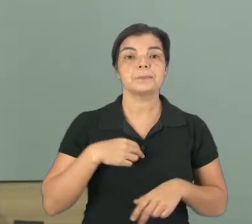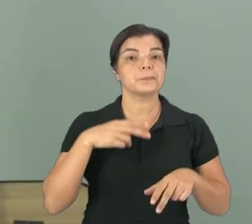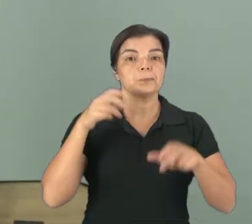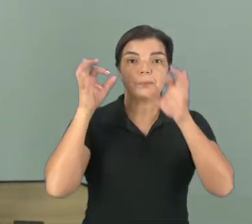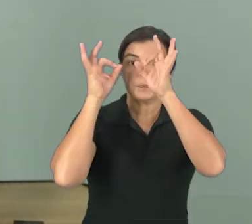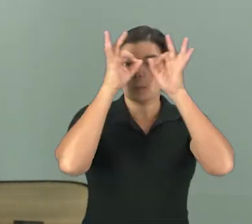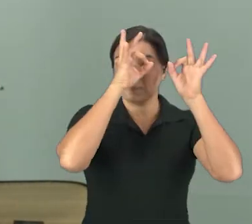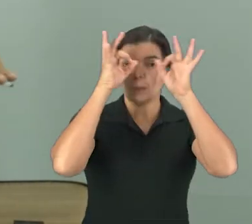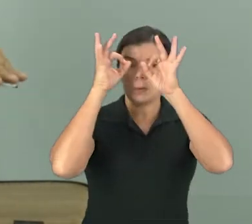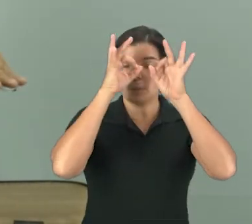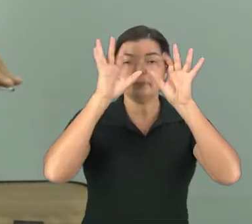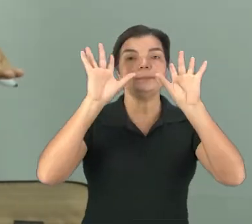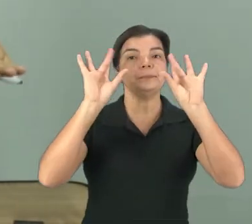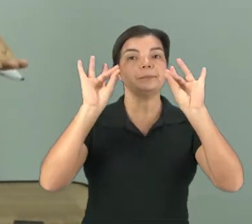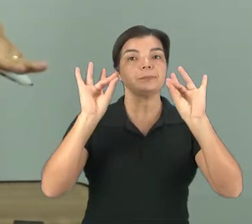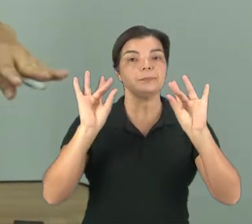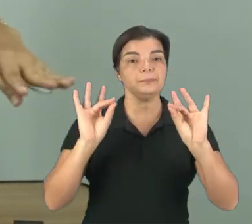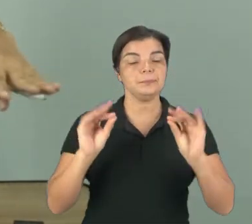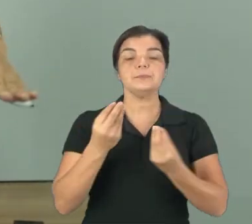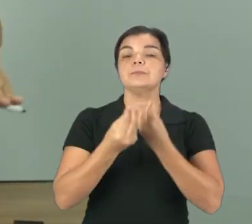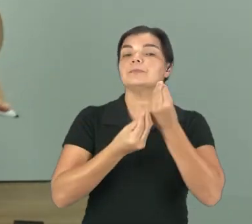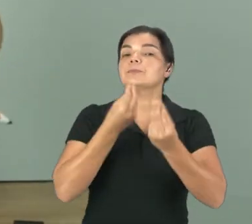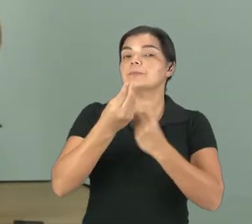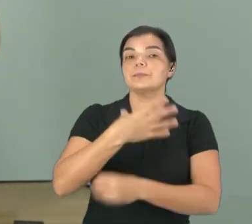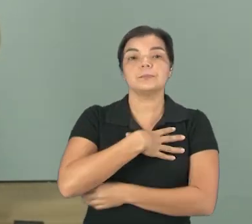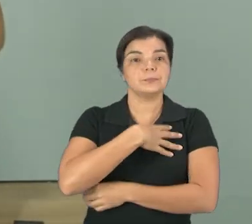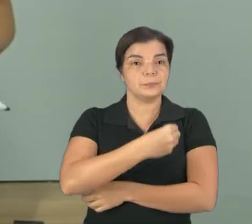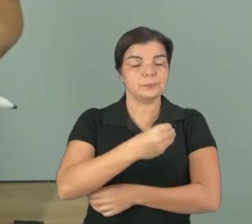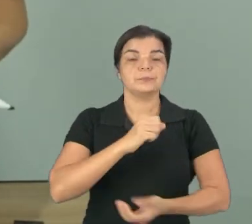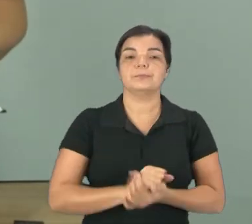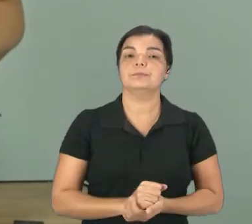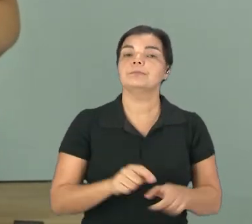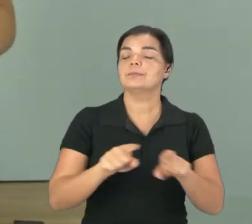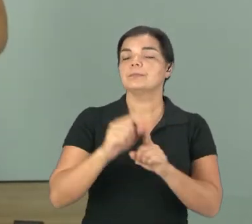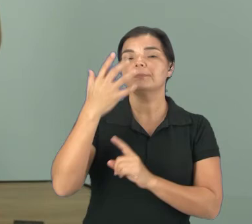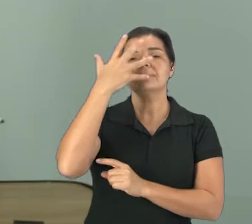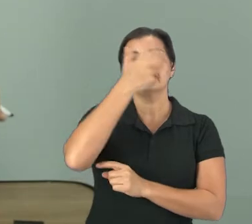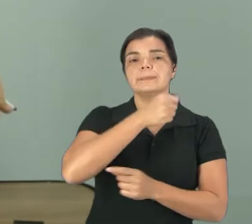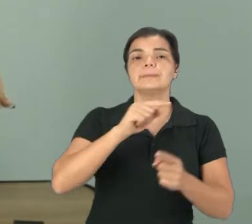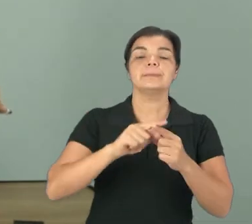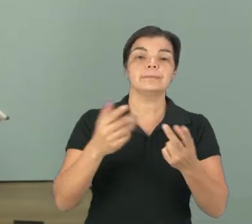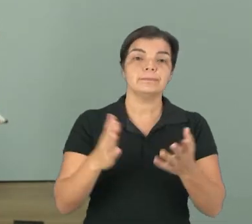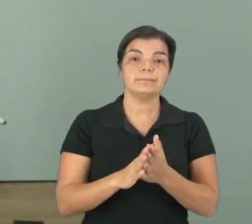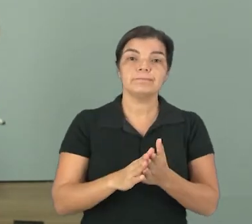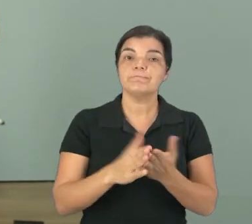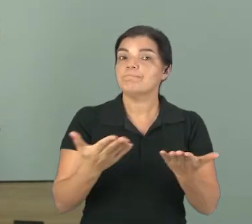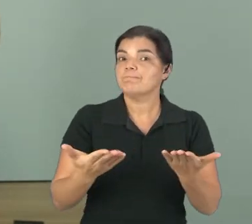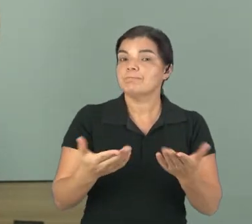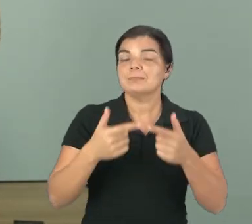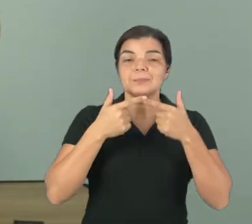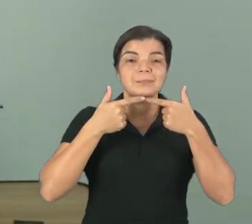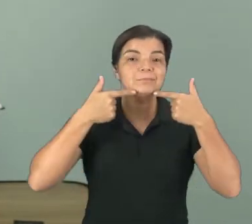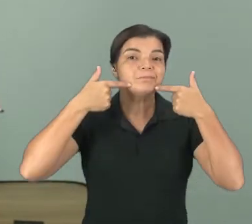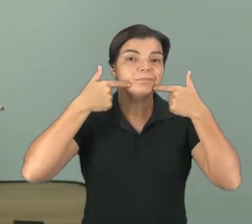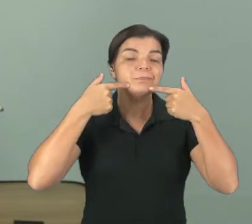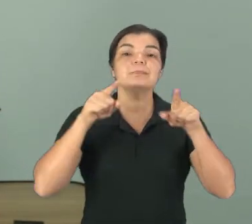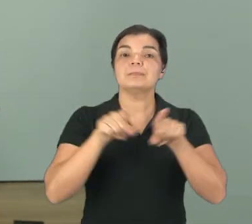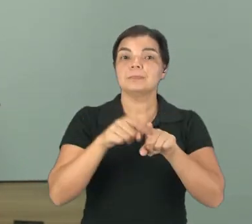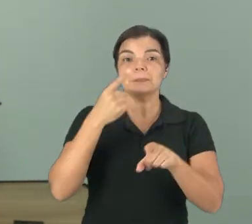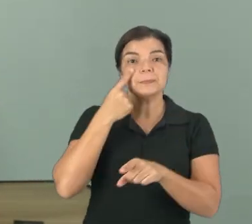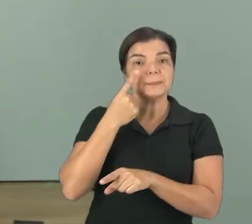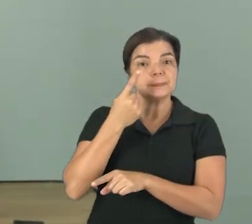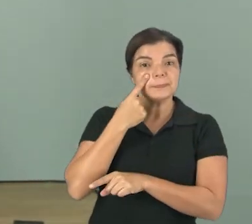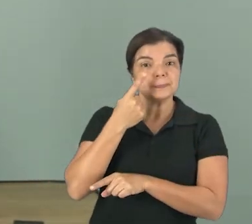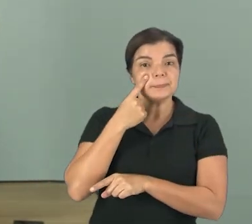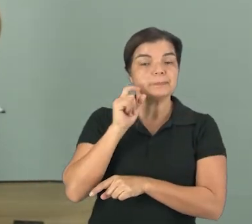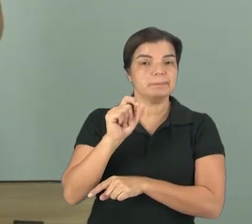coruja fez o retrato para a águia de como seriam seus filhotes, que eles seriam lindos, belos, cheios de graça, e que quando elas